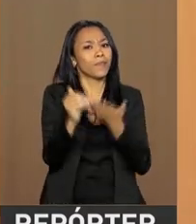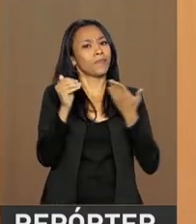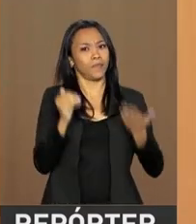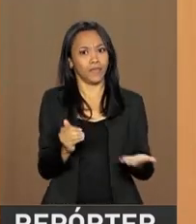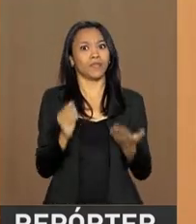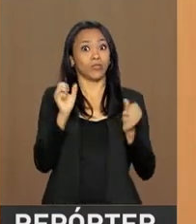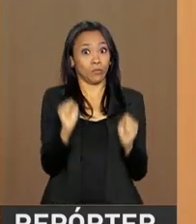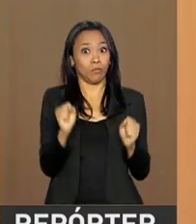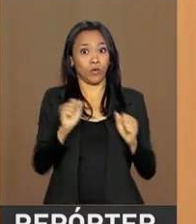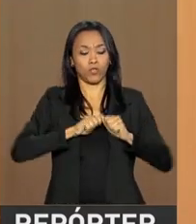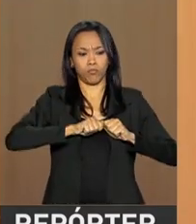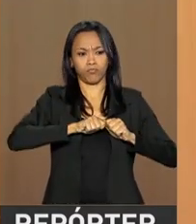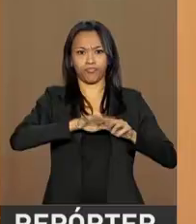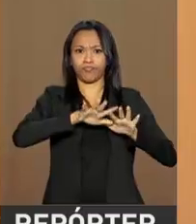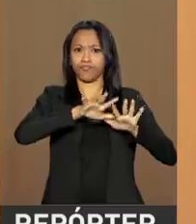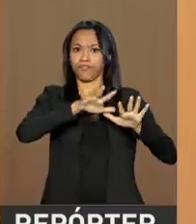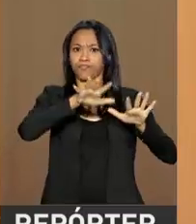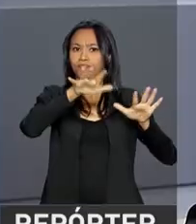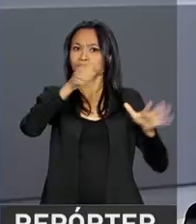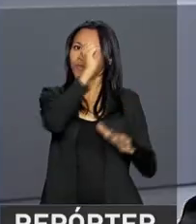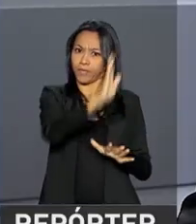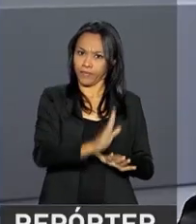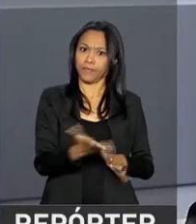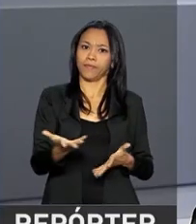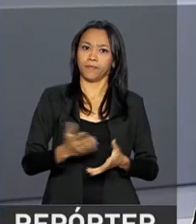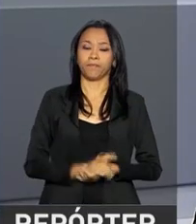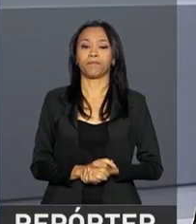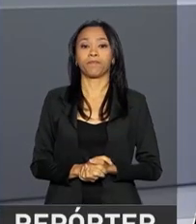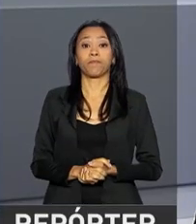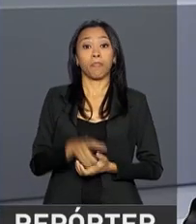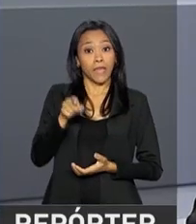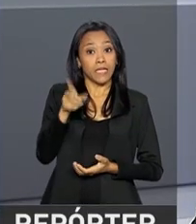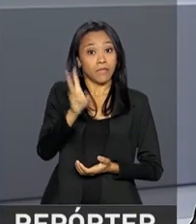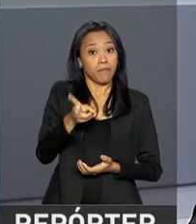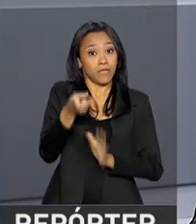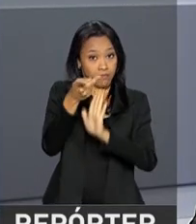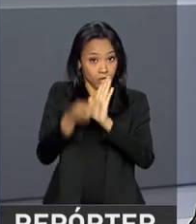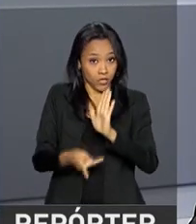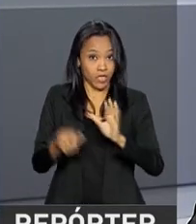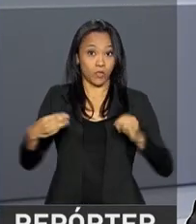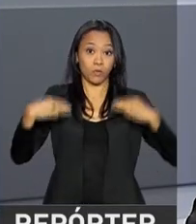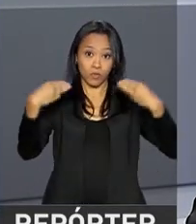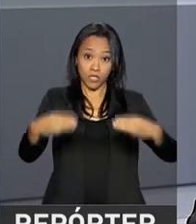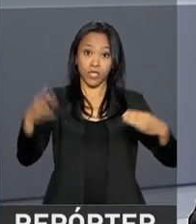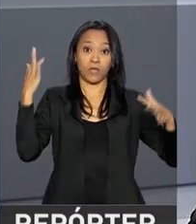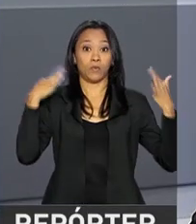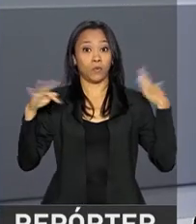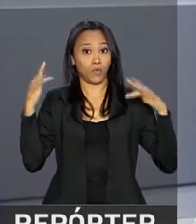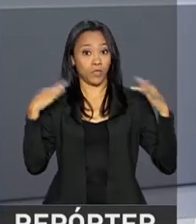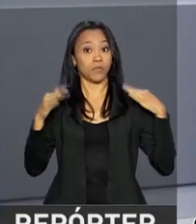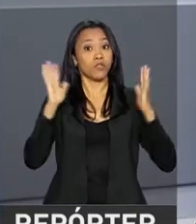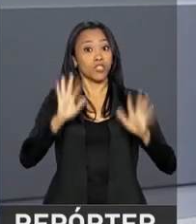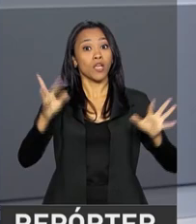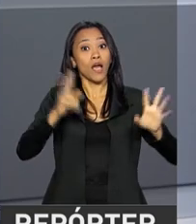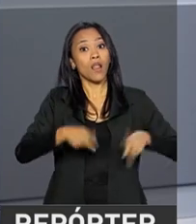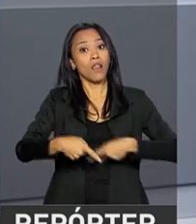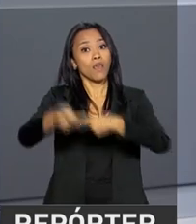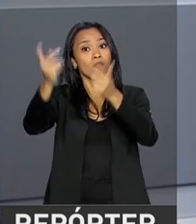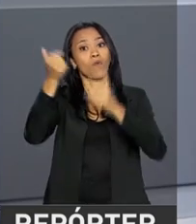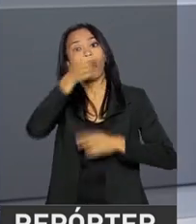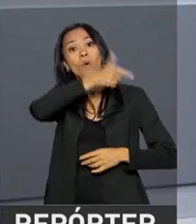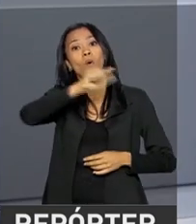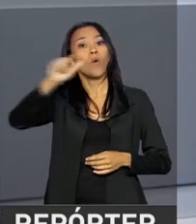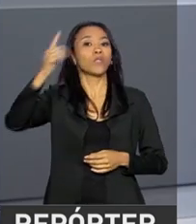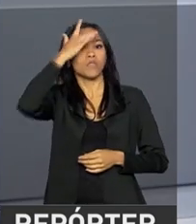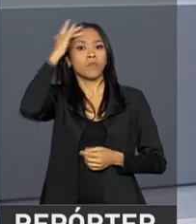distribuir por todo o restante do país esse mesmo projeto do ministério do turismo que a gente viu aí na reportagem já levou outros estudantes